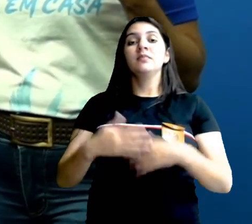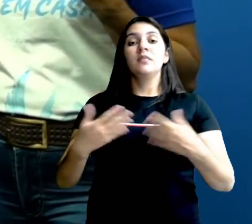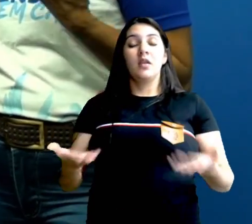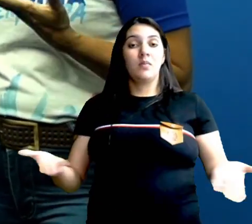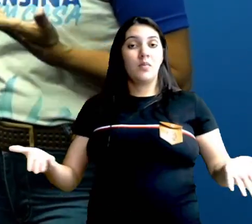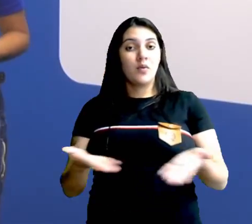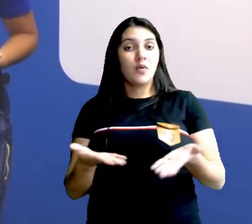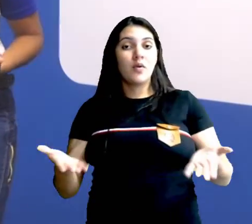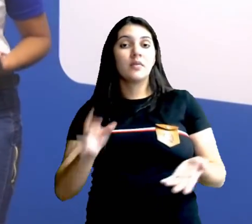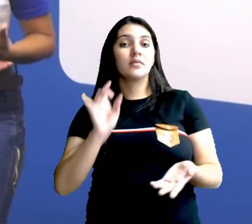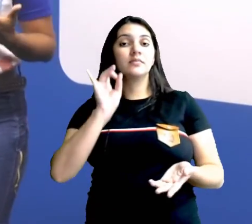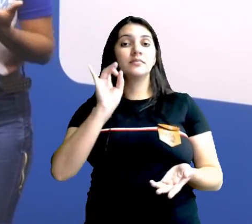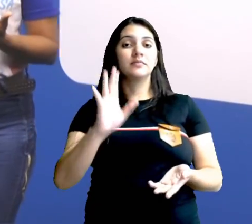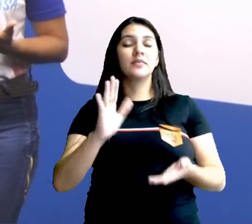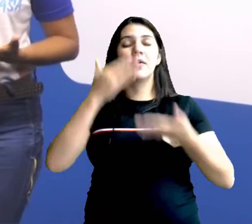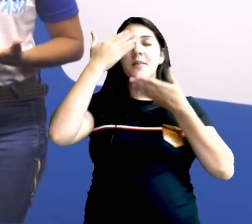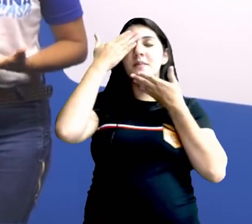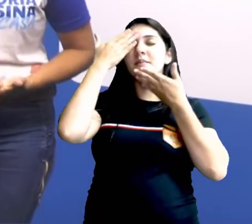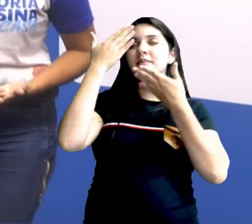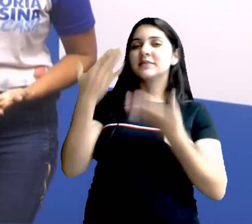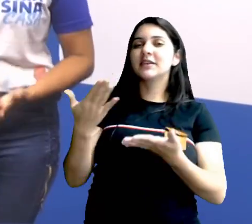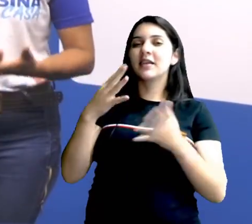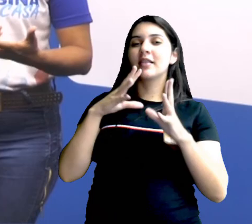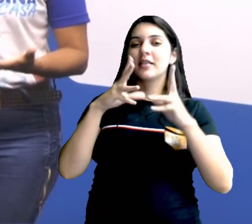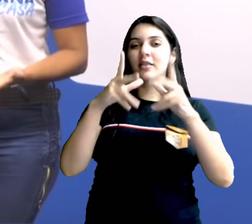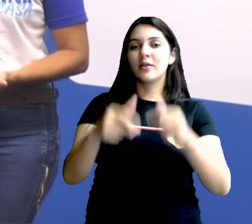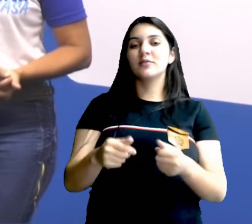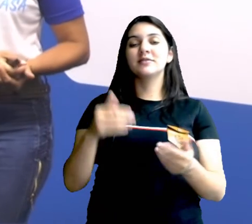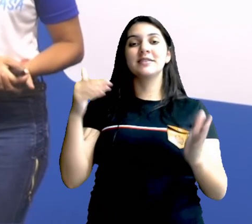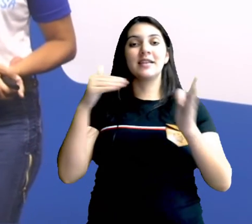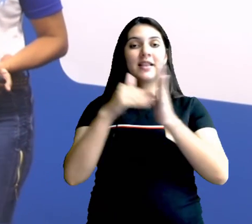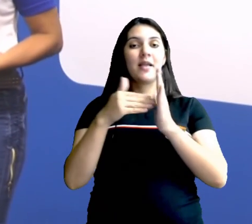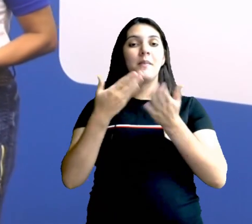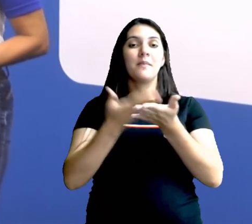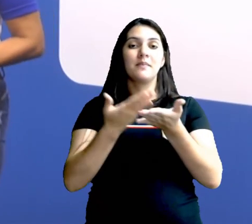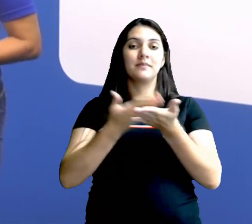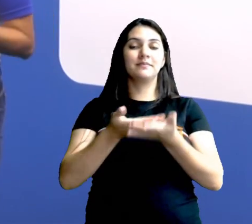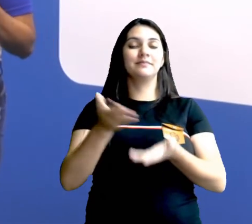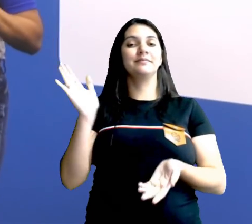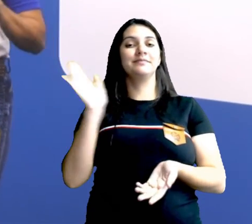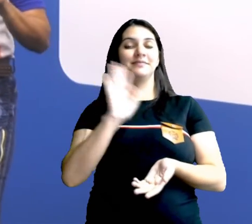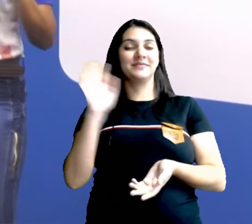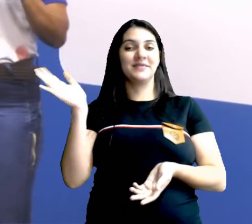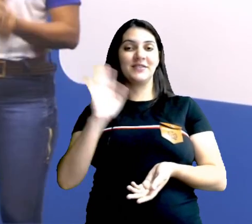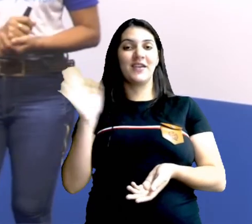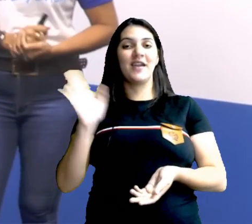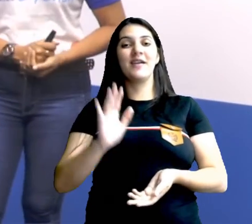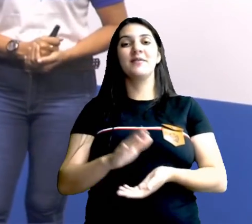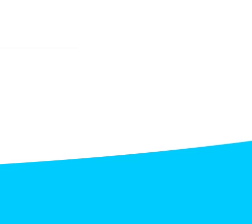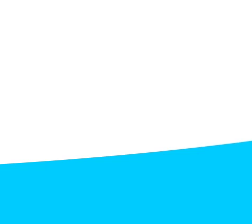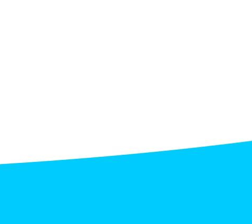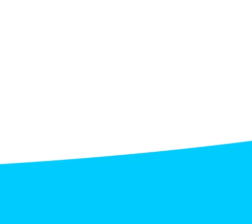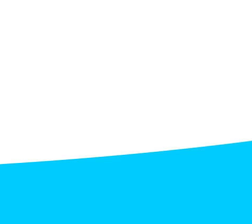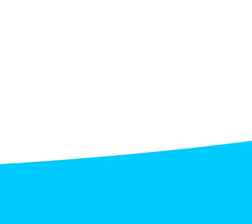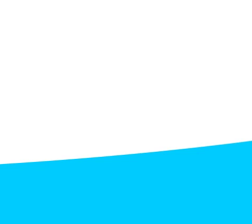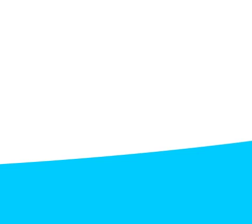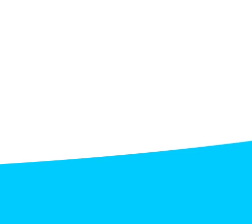E por hoje é só. Obrigada a todos e até a próxima aula. Tchau, gente!